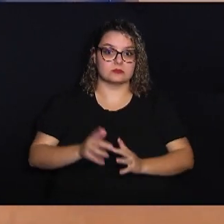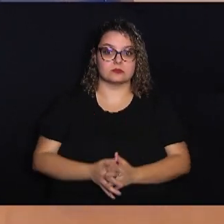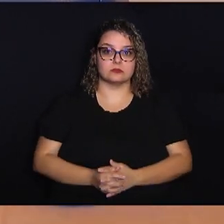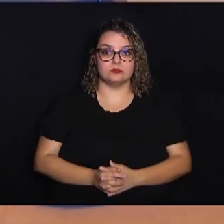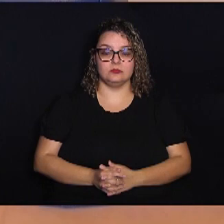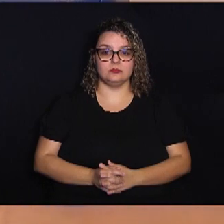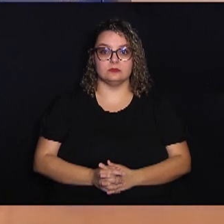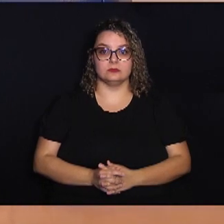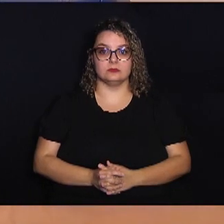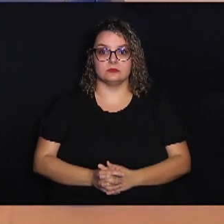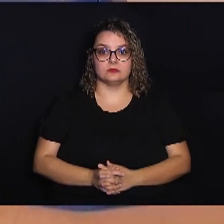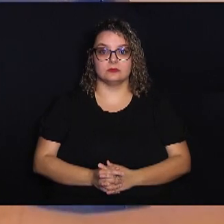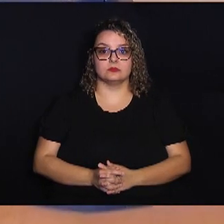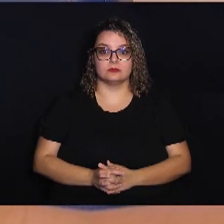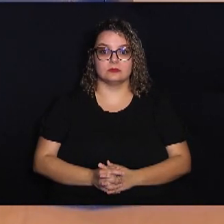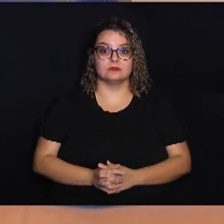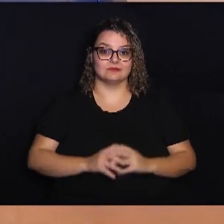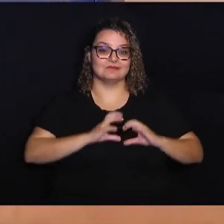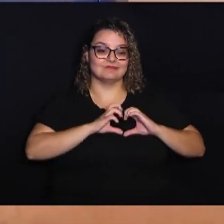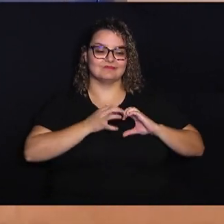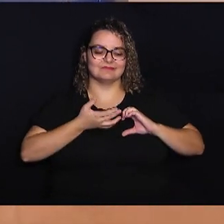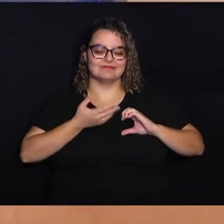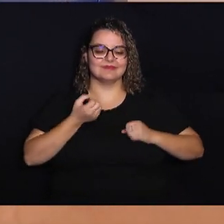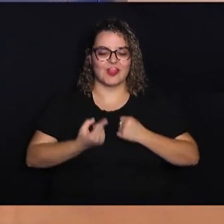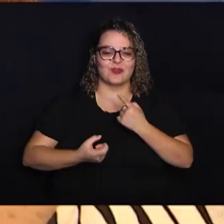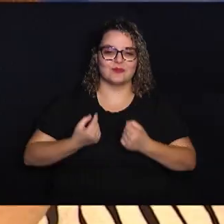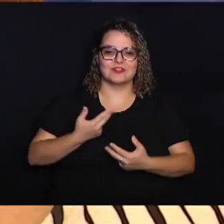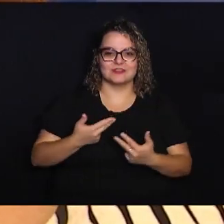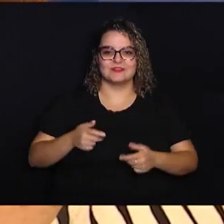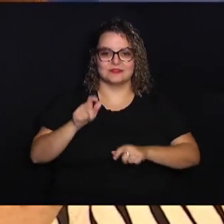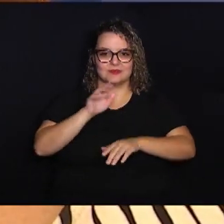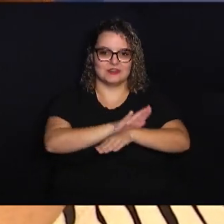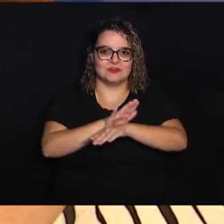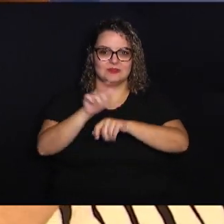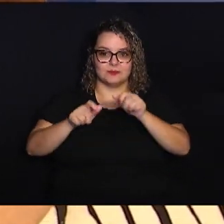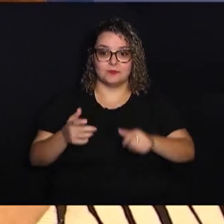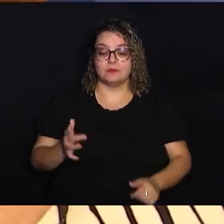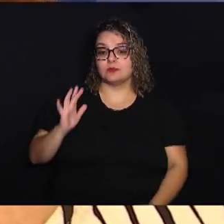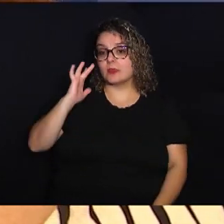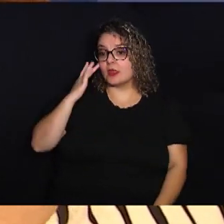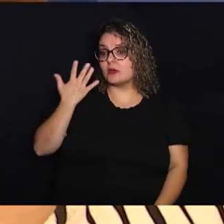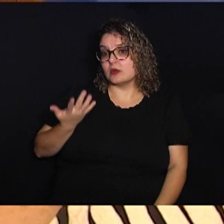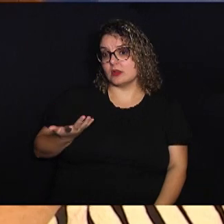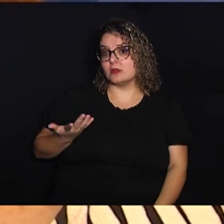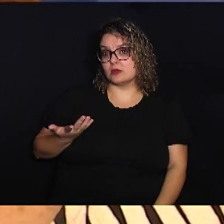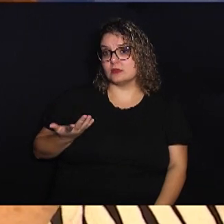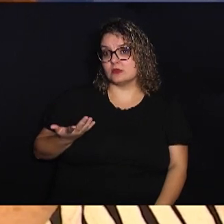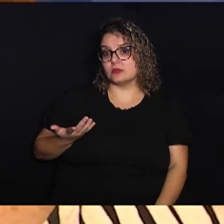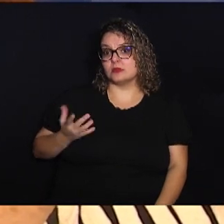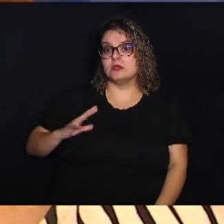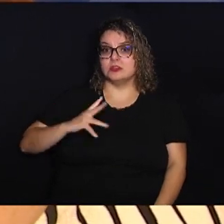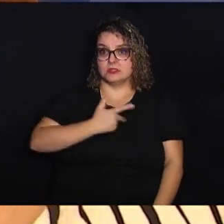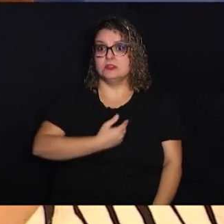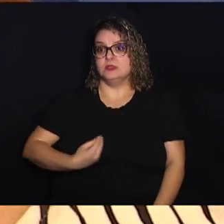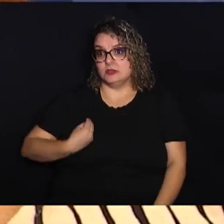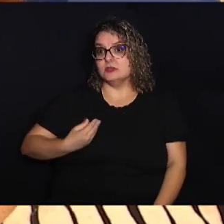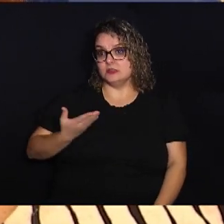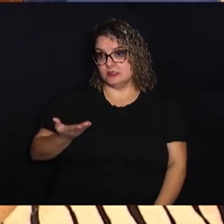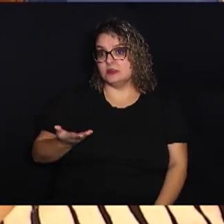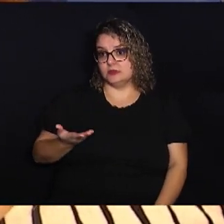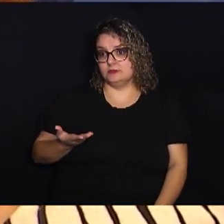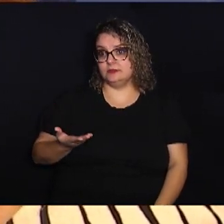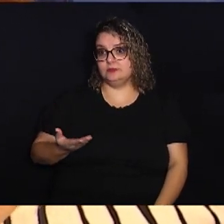poder esquentar o coração da gente, fazer alguma coisa pro próximo também. Eu acho que é a questão de salvar a vida mesmo, né? Eu acho que a